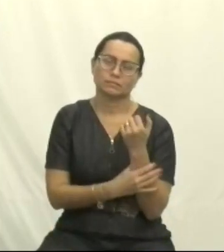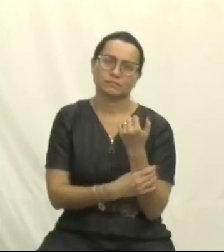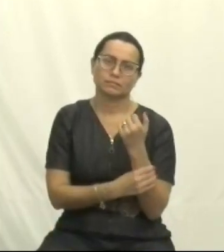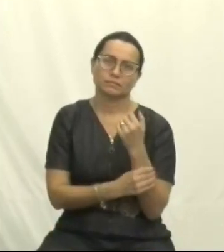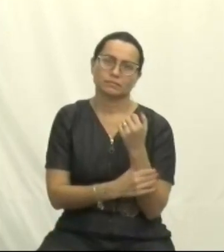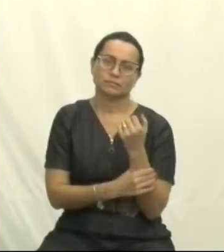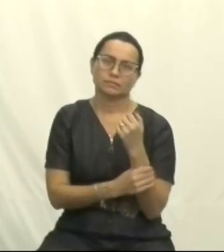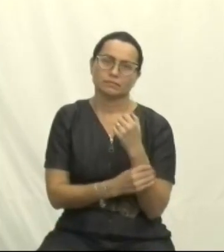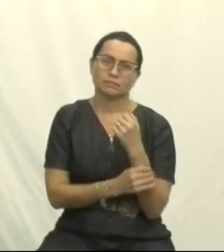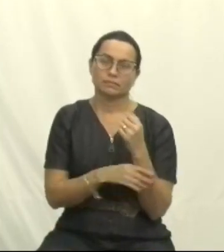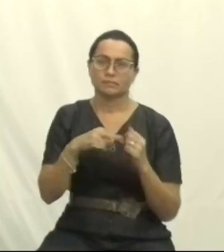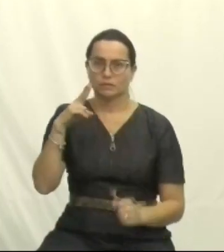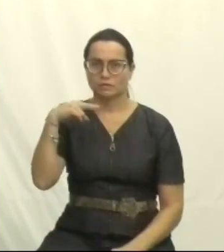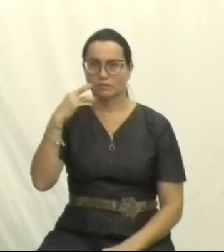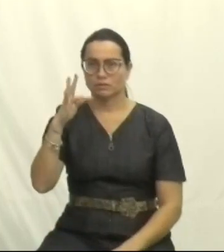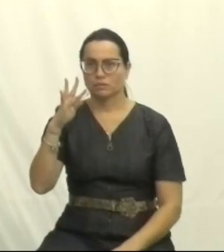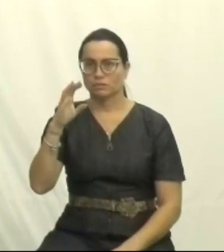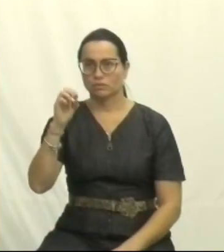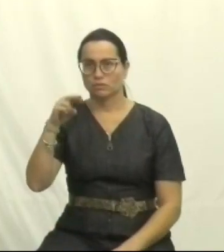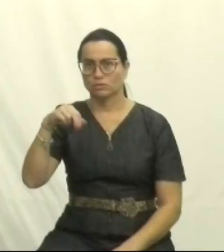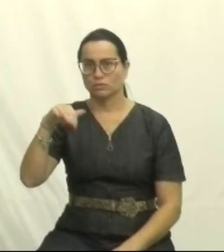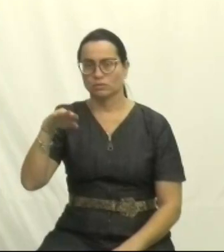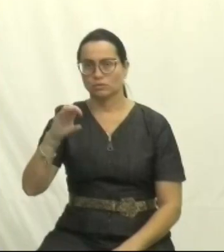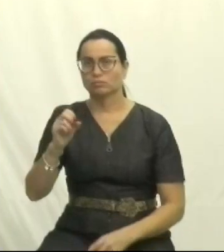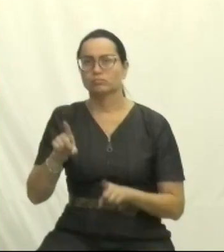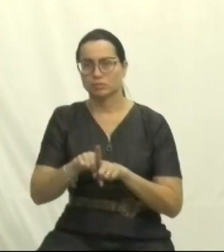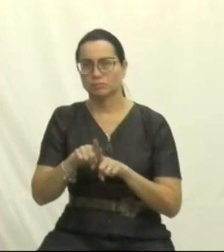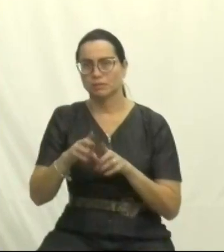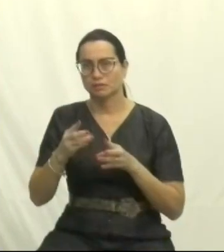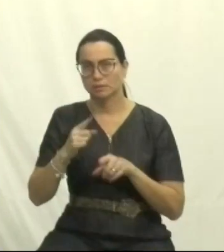Tempo do vereador Toninho também.